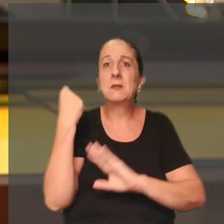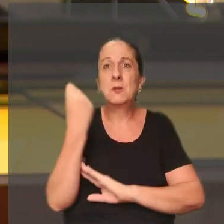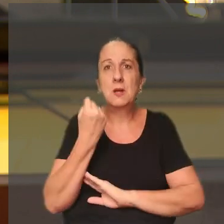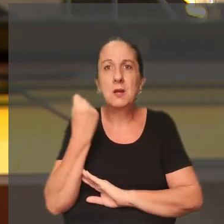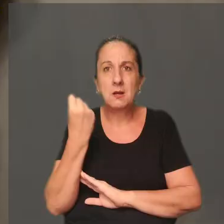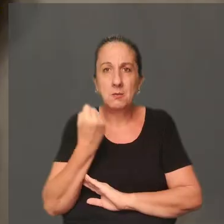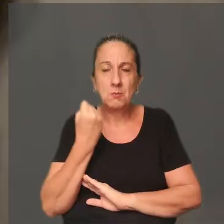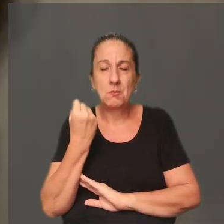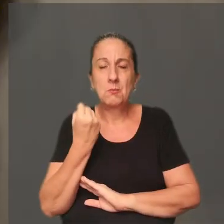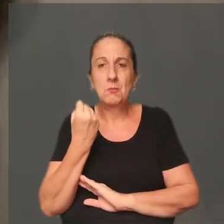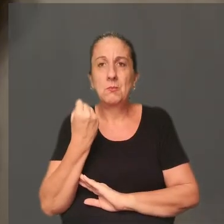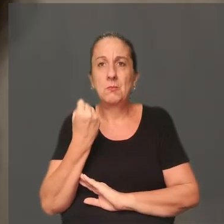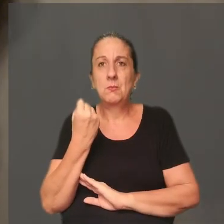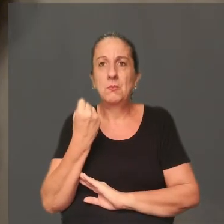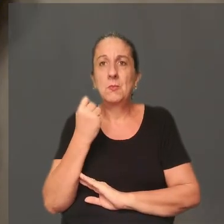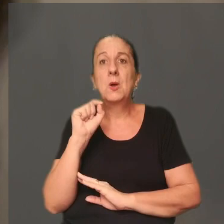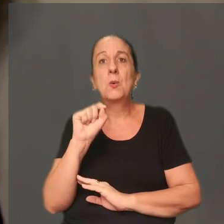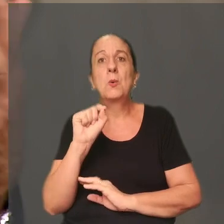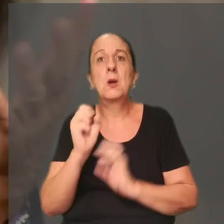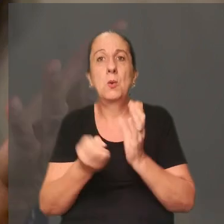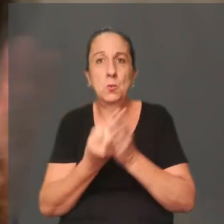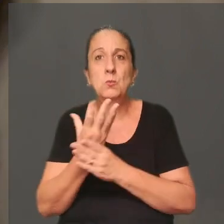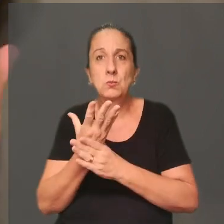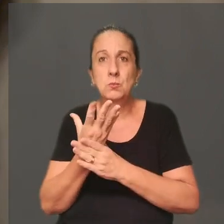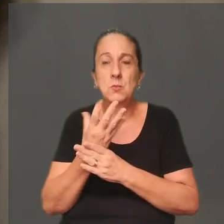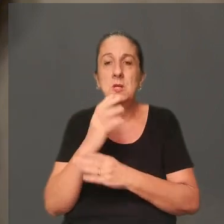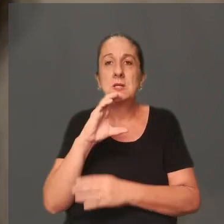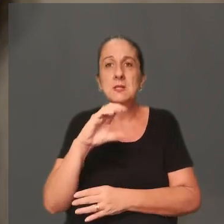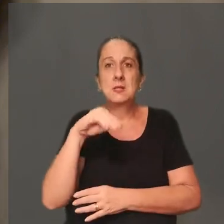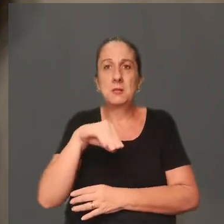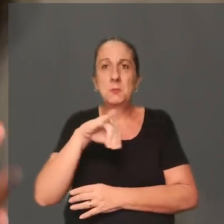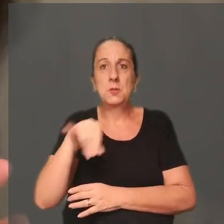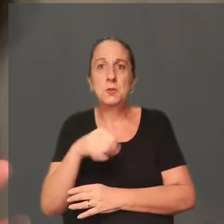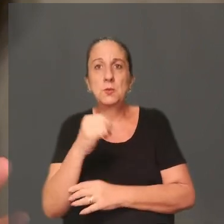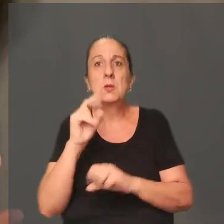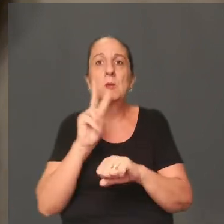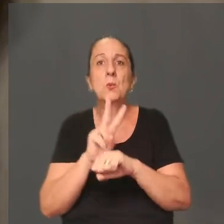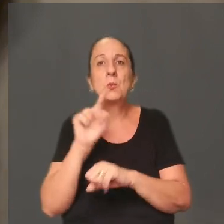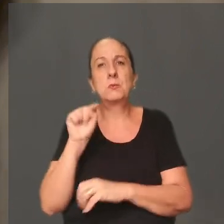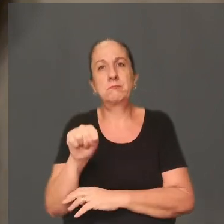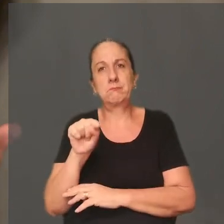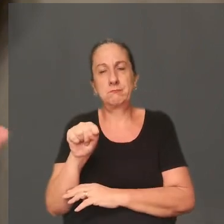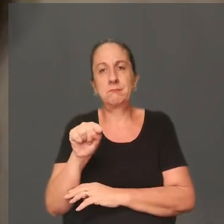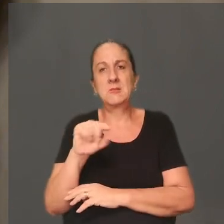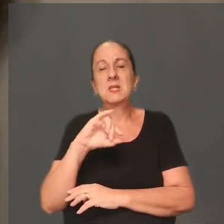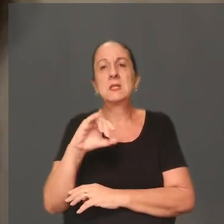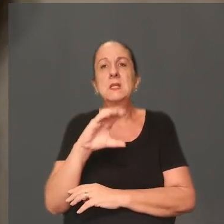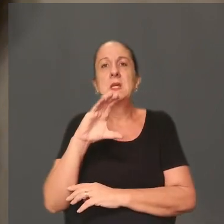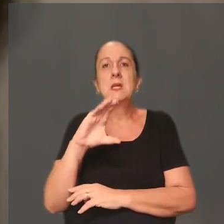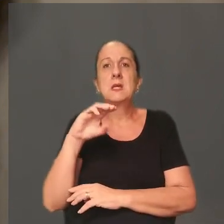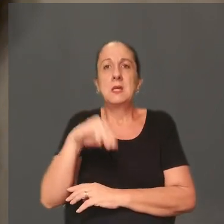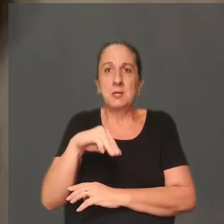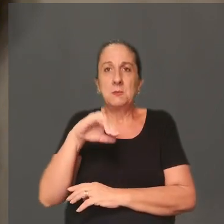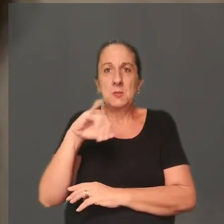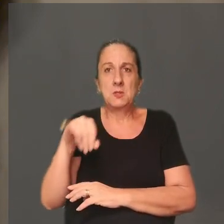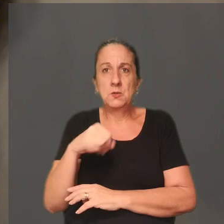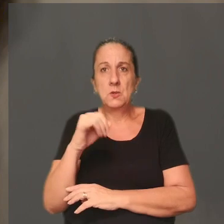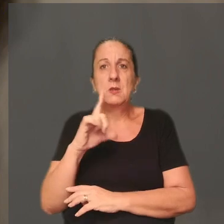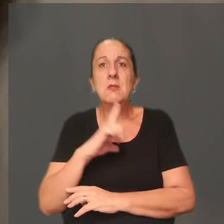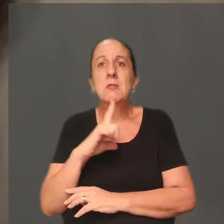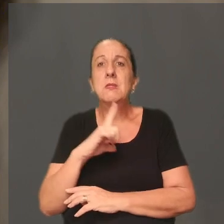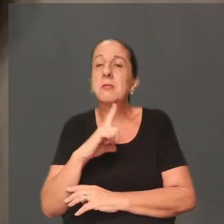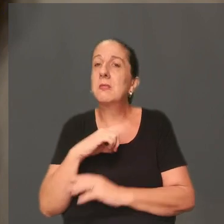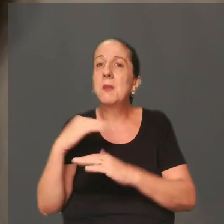gravidade do evento, o CNJ cuidará disso. O CNJ tem